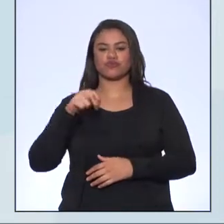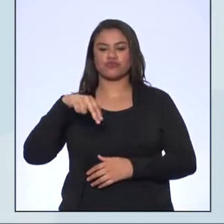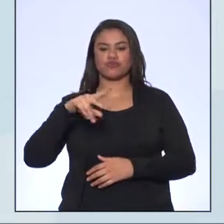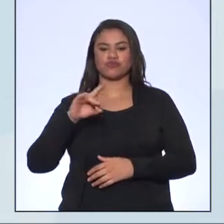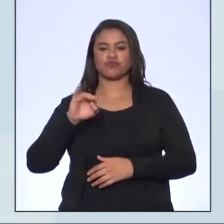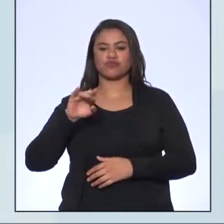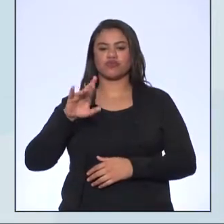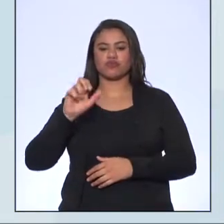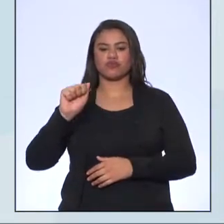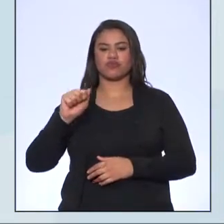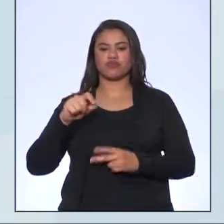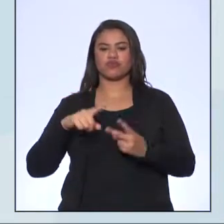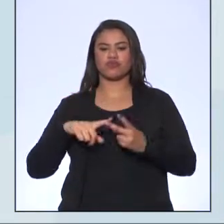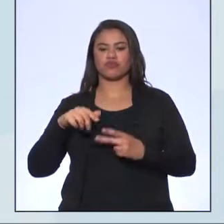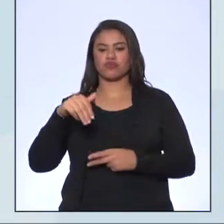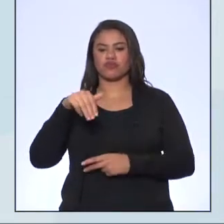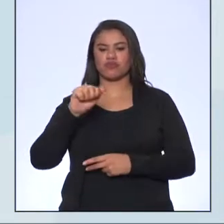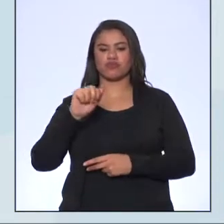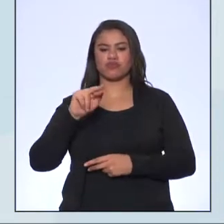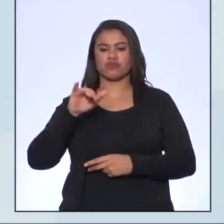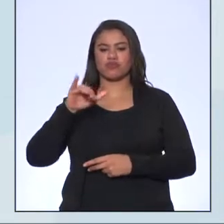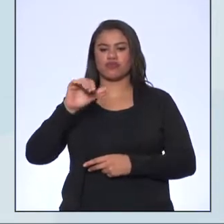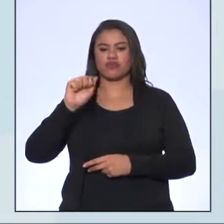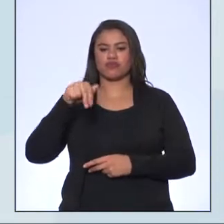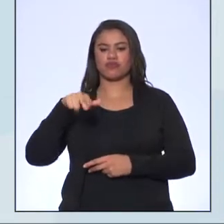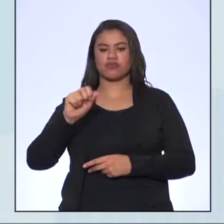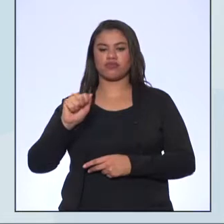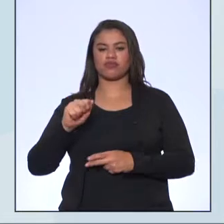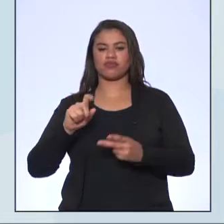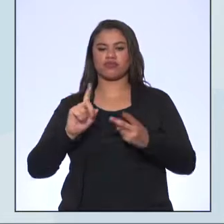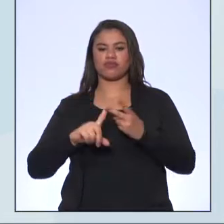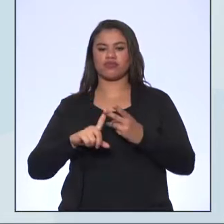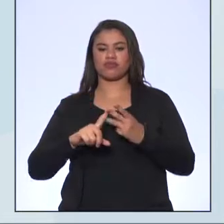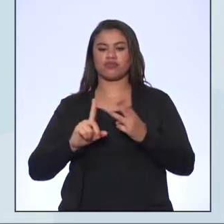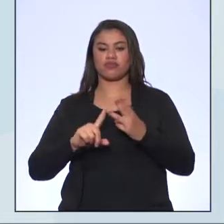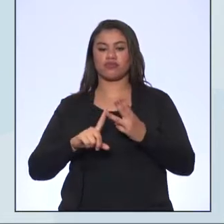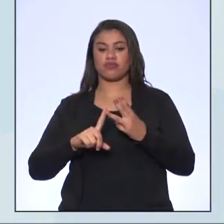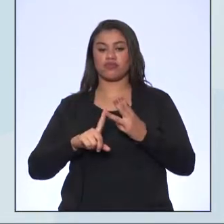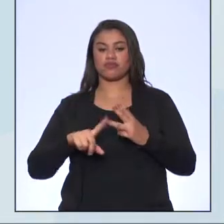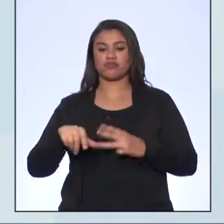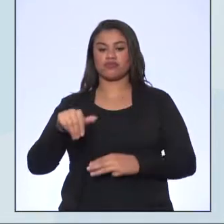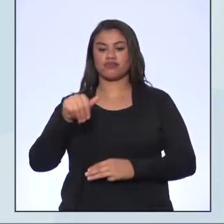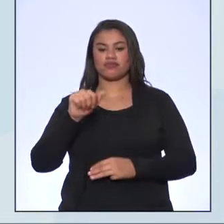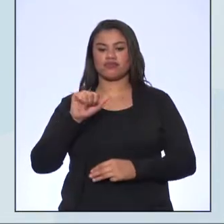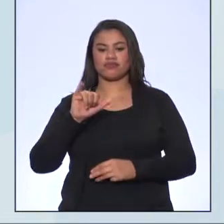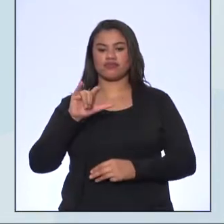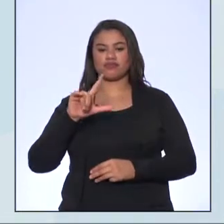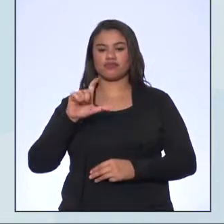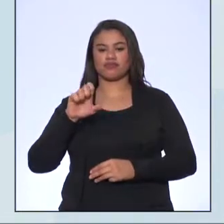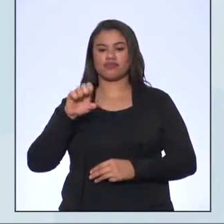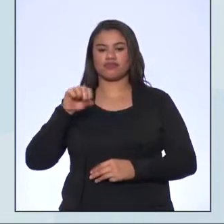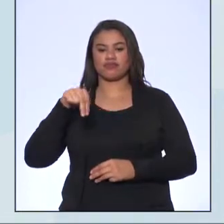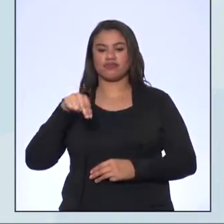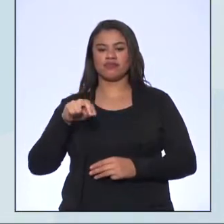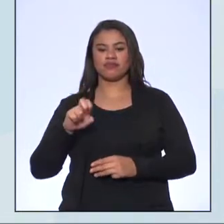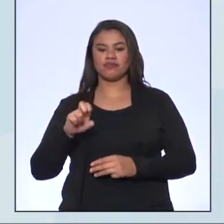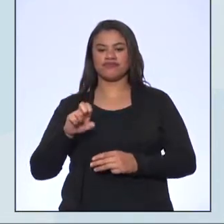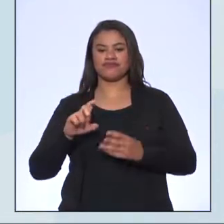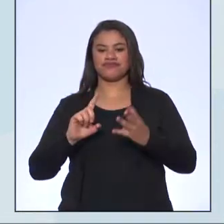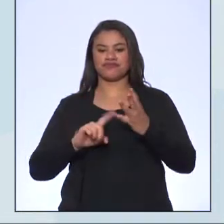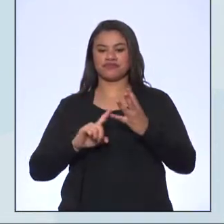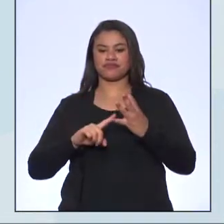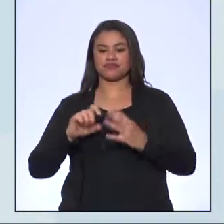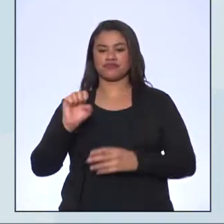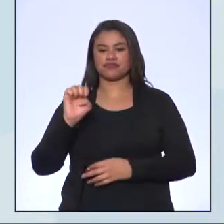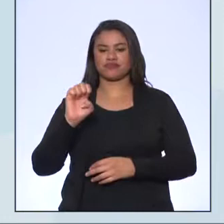a professora Mariana, que vocês vão ver aí nos vídeos que a gente apresenta, a professora Milene, e o professor Sérgio, e eu, que sou